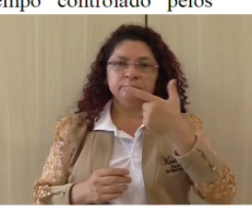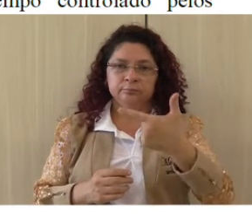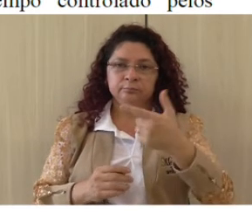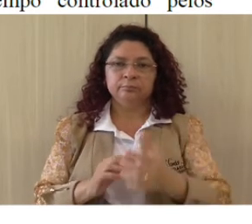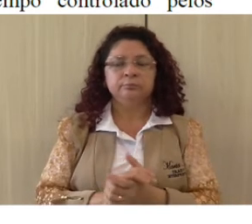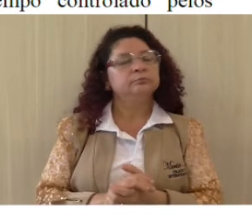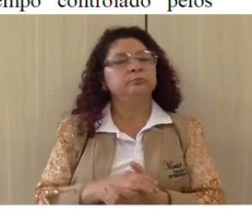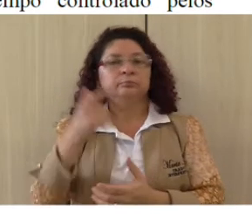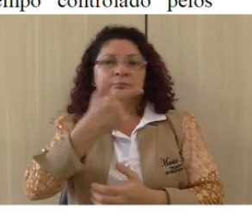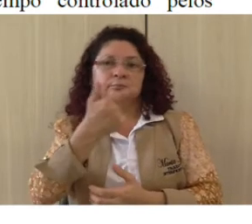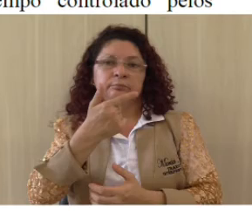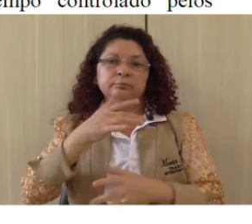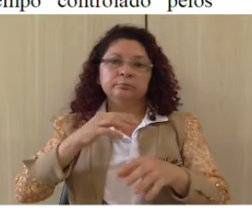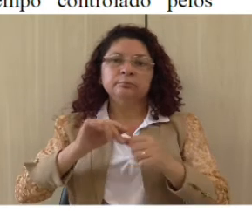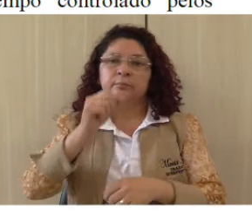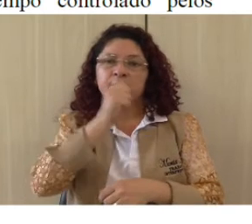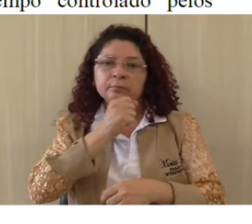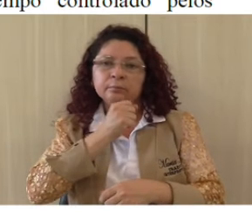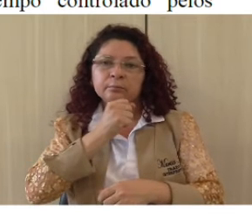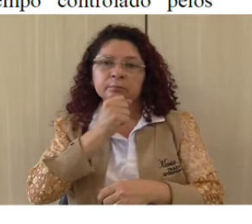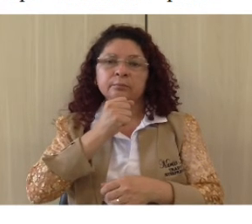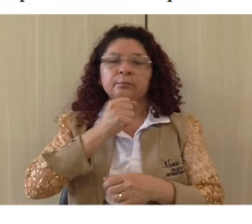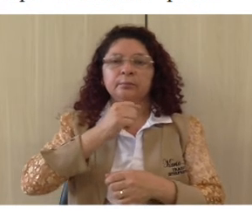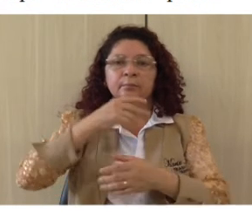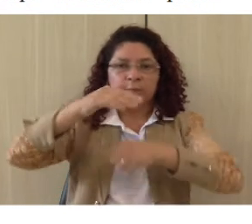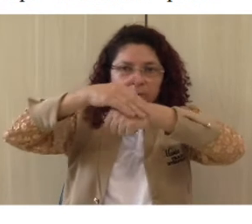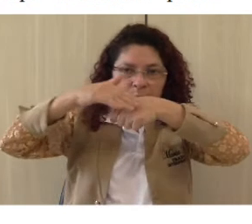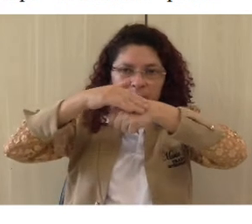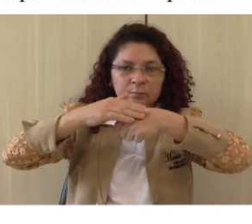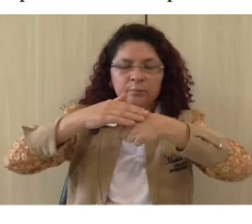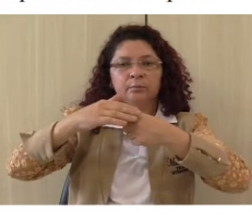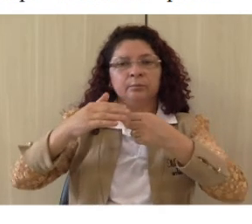6.2.2. Segunda fase: entrevista classificatória.